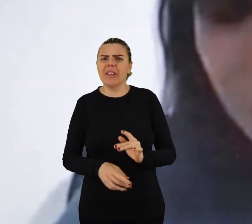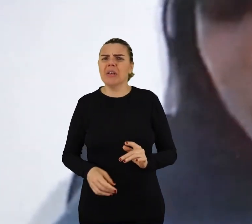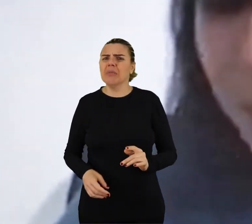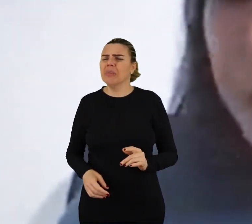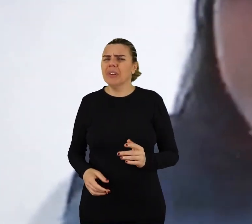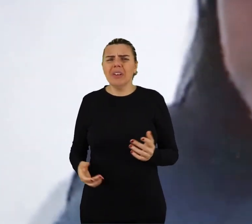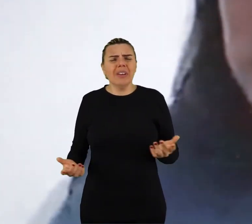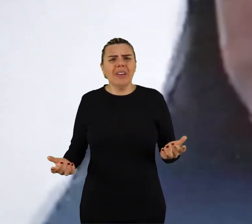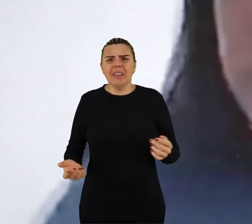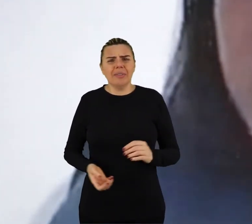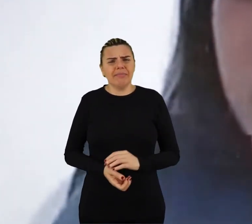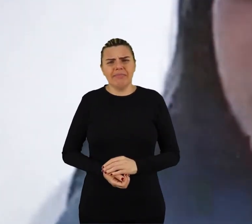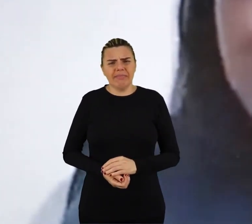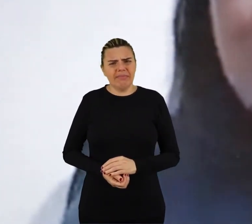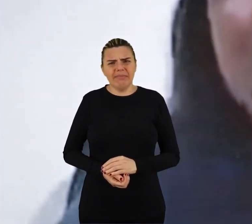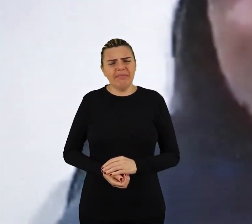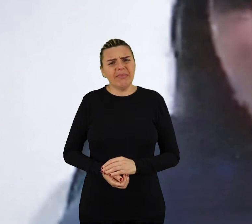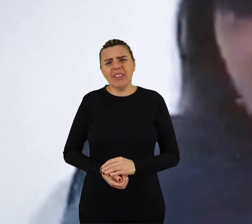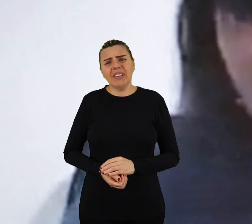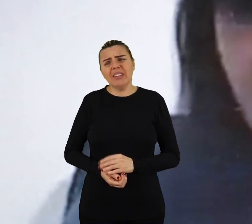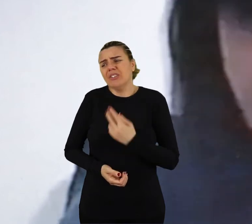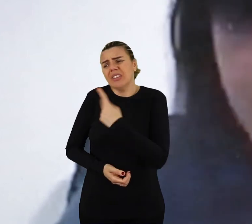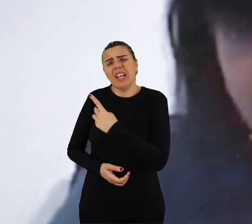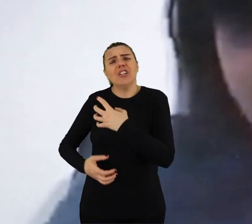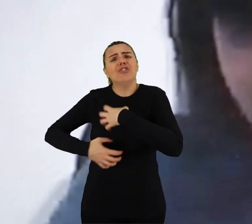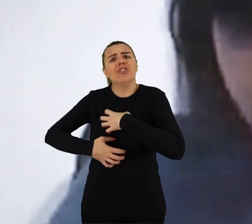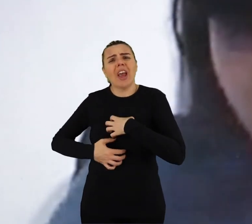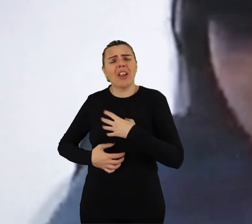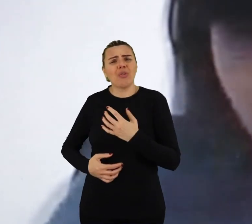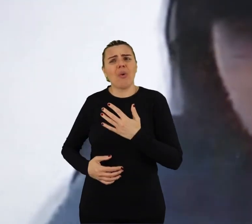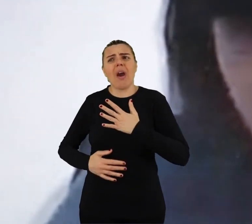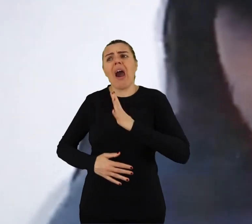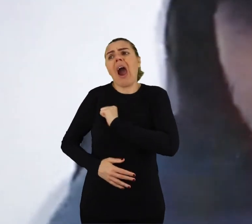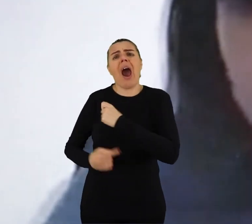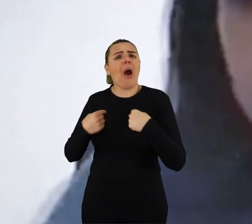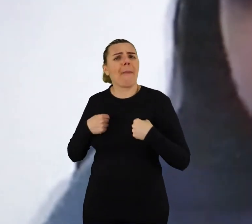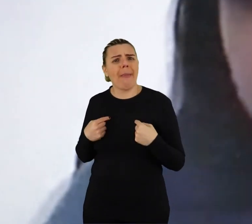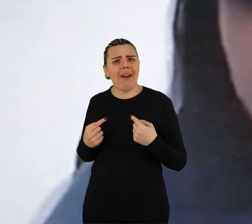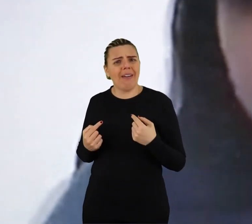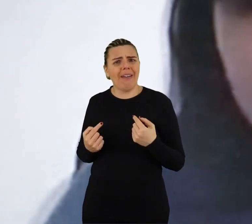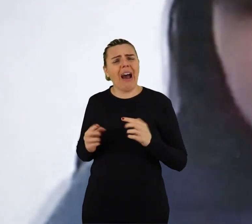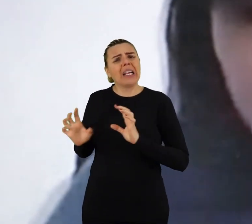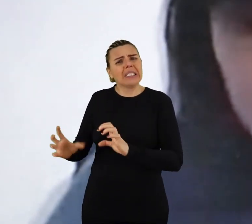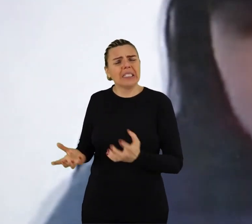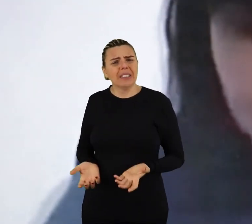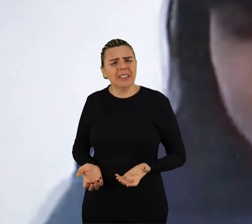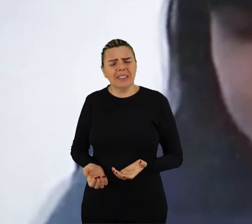e que era o jeito dele me amar e